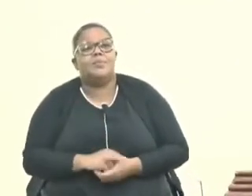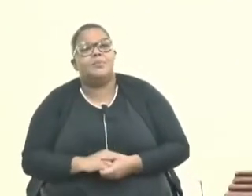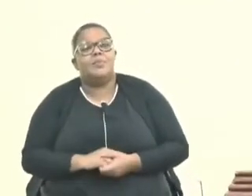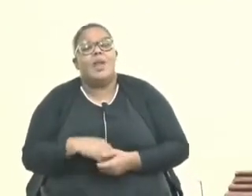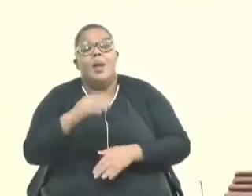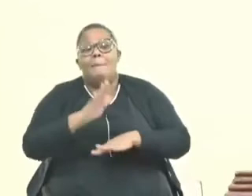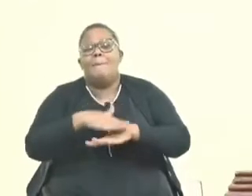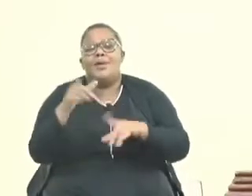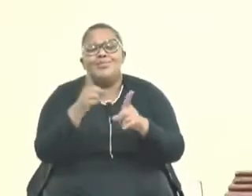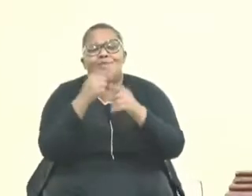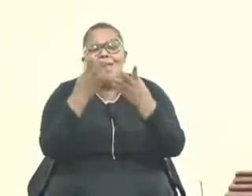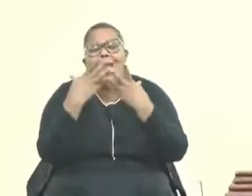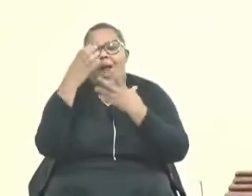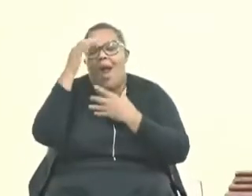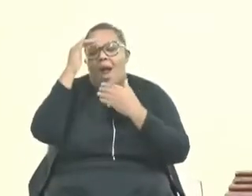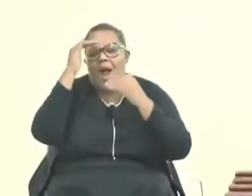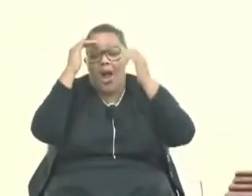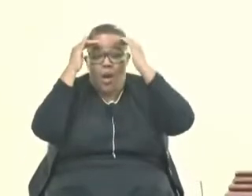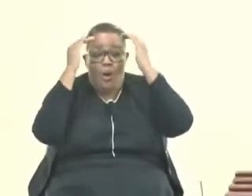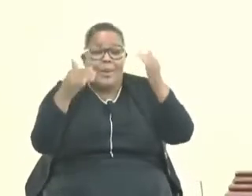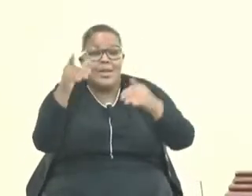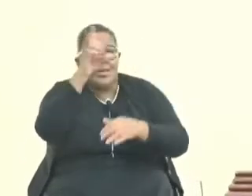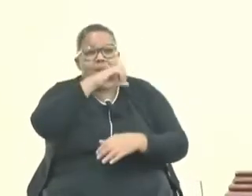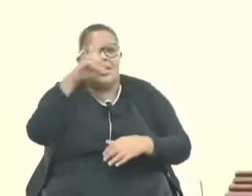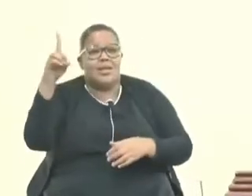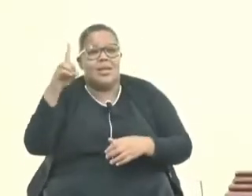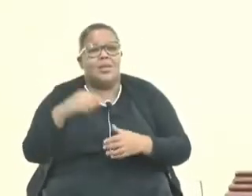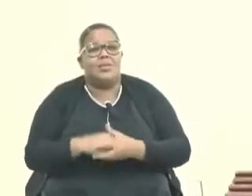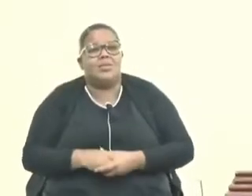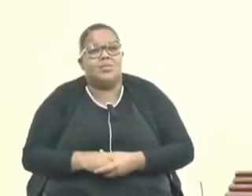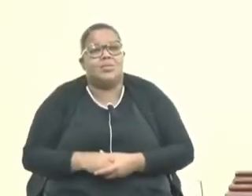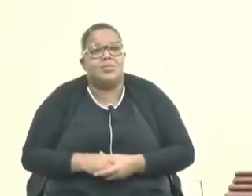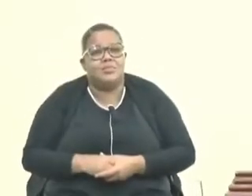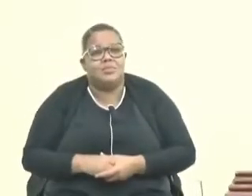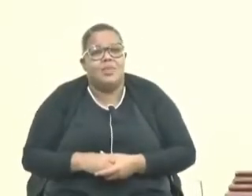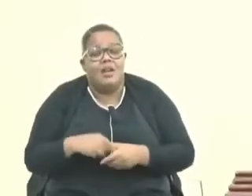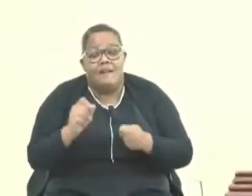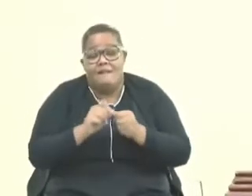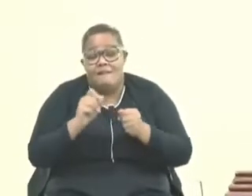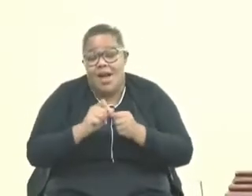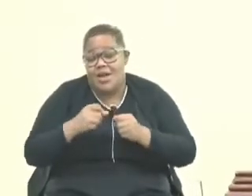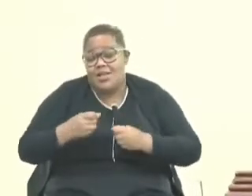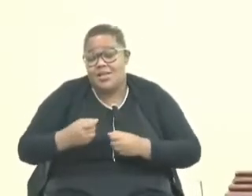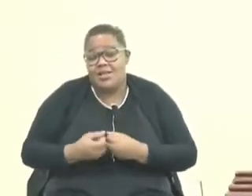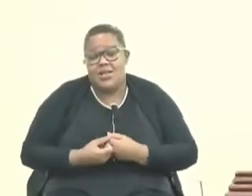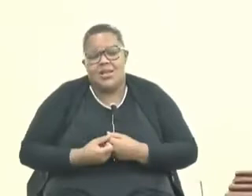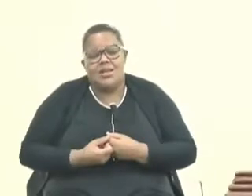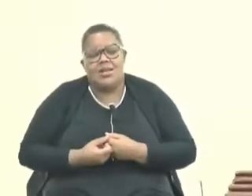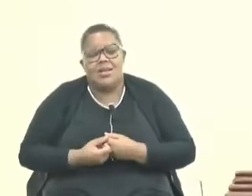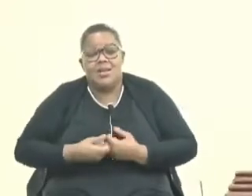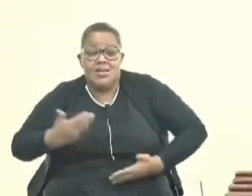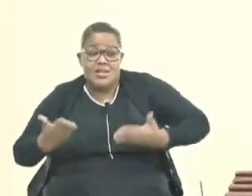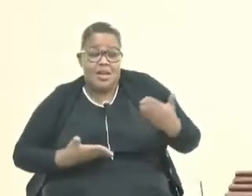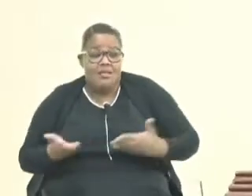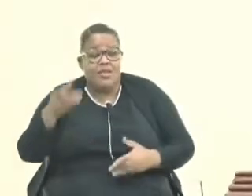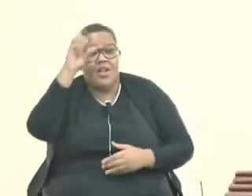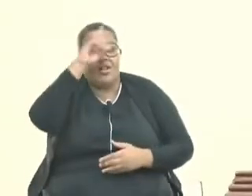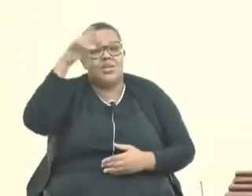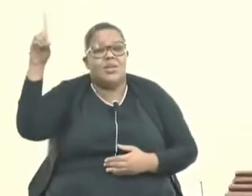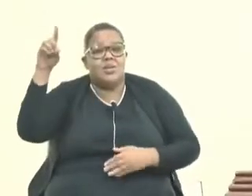obedecem ao Senhor fazem a obra de Deus mas não obedecem o senhor da obra